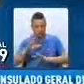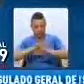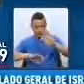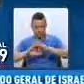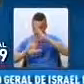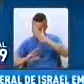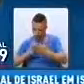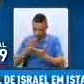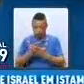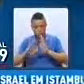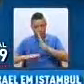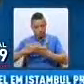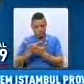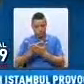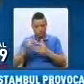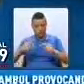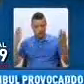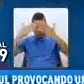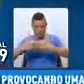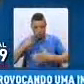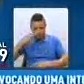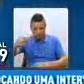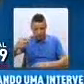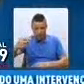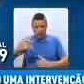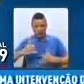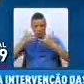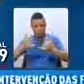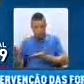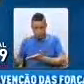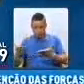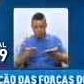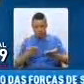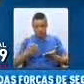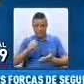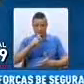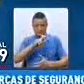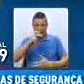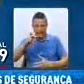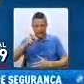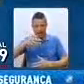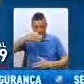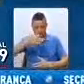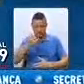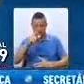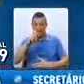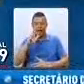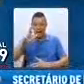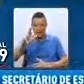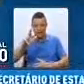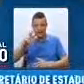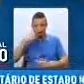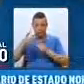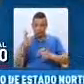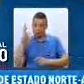propostas para esta noite especiais, e depois convidar as pessoas a subir à Serra do Pilar. É um sítio que as pessoas não costumam lá ir. É